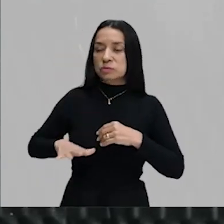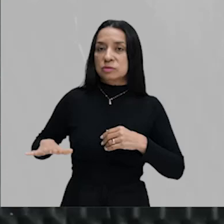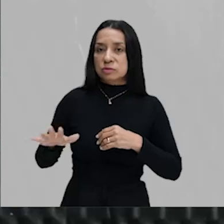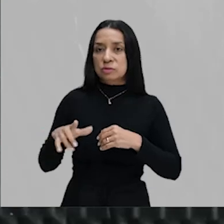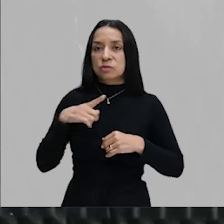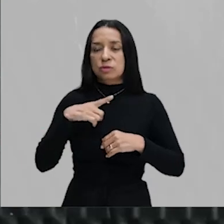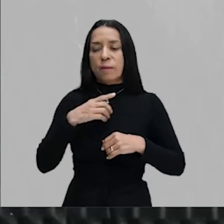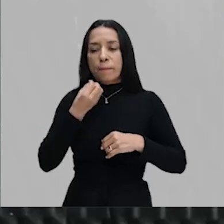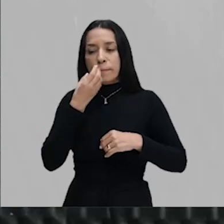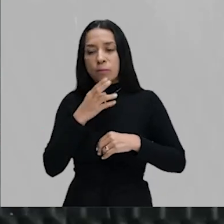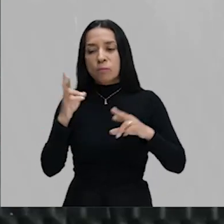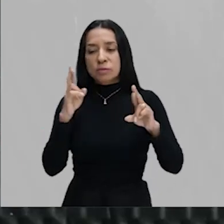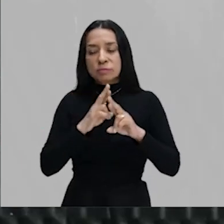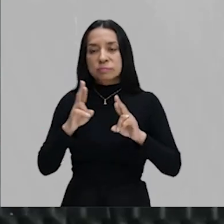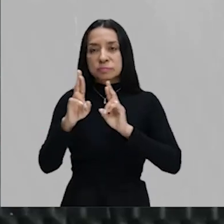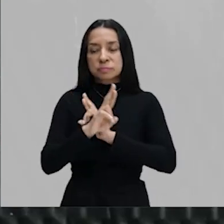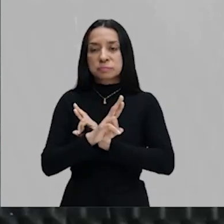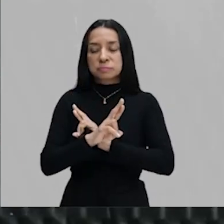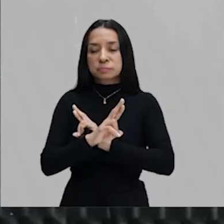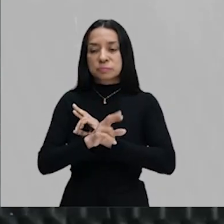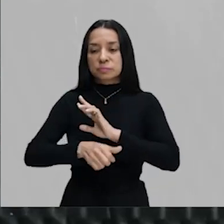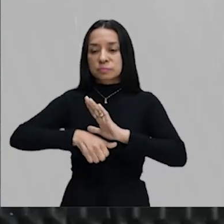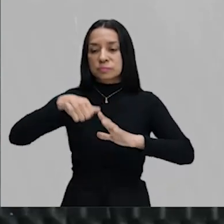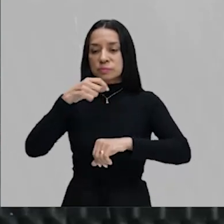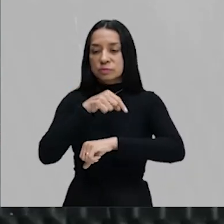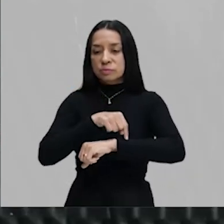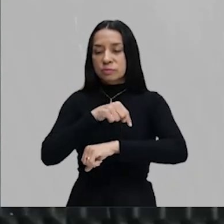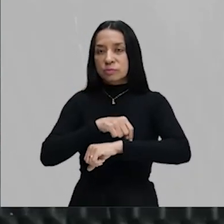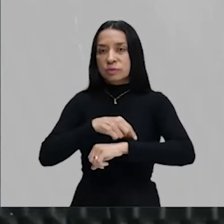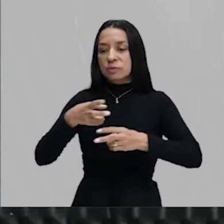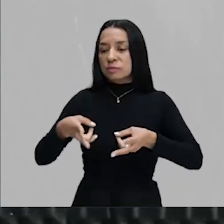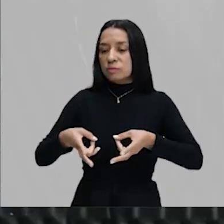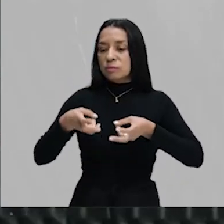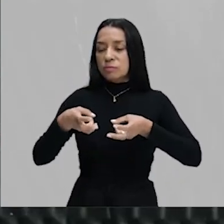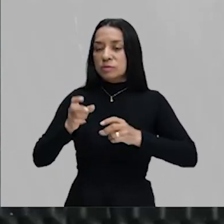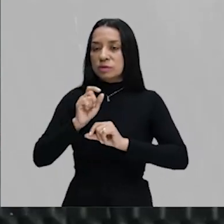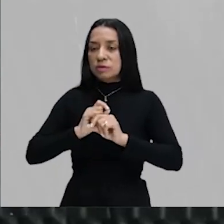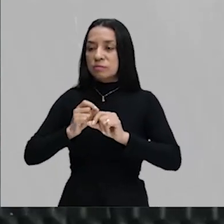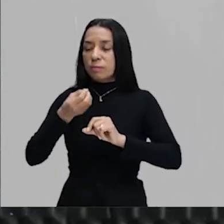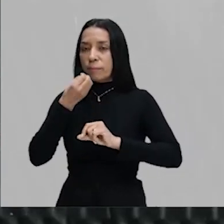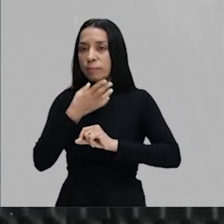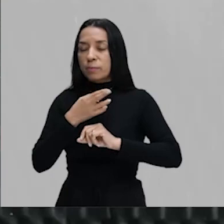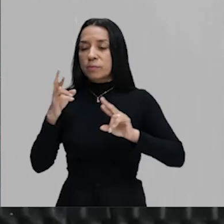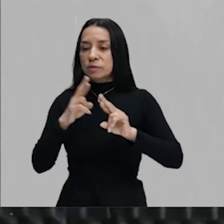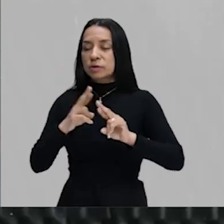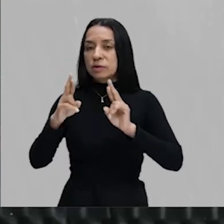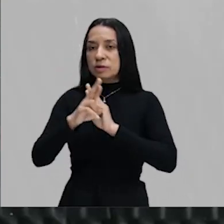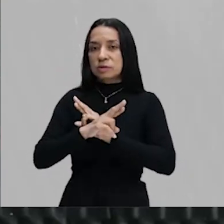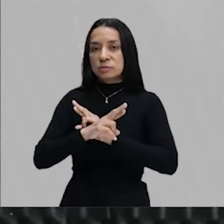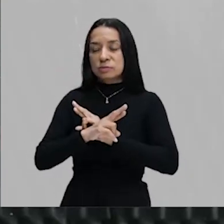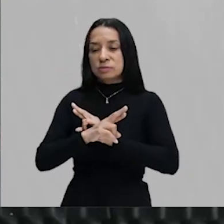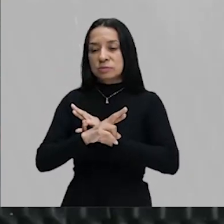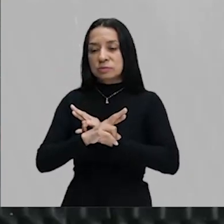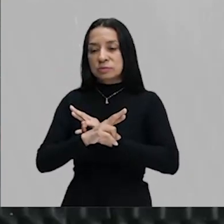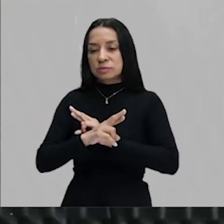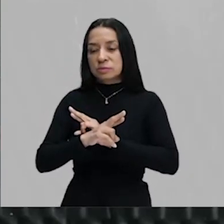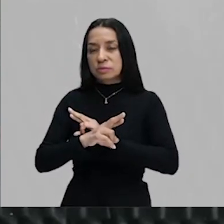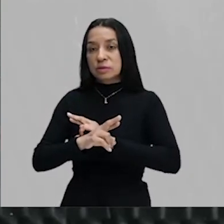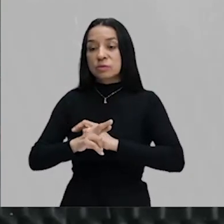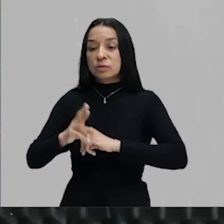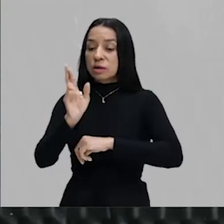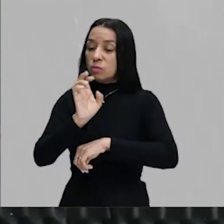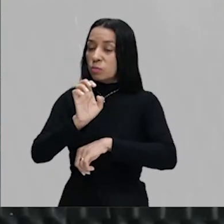boas relações. No primeiro momento, você observa boas relações entre os hebreus e o Estado